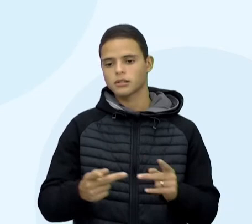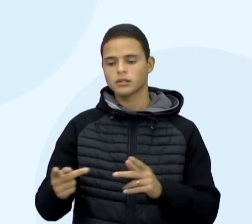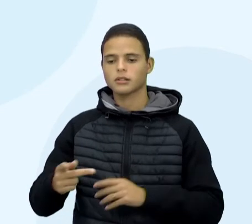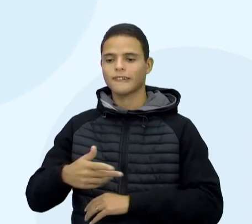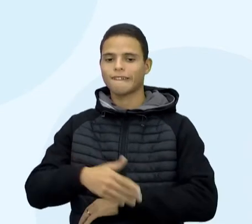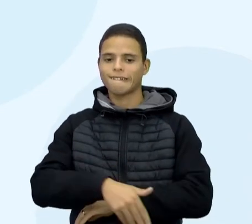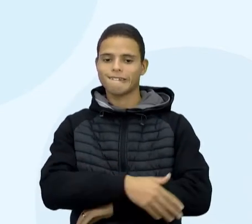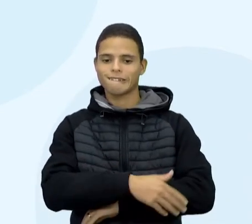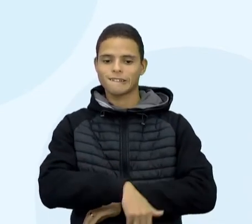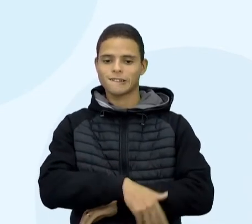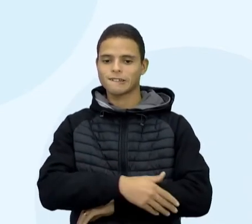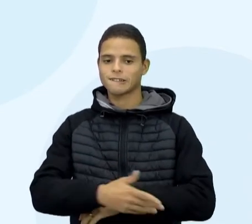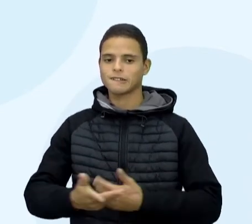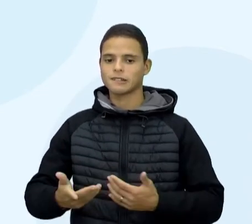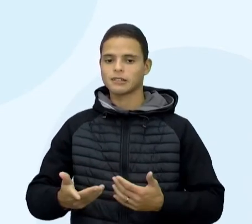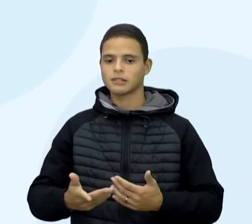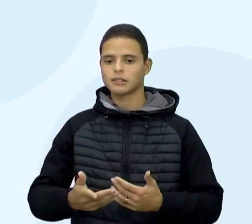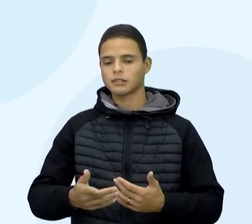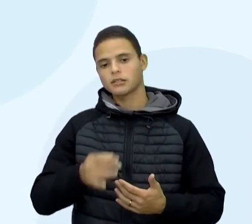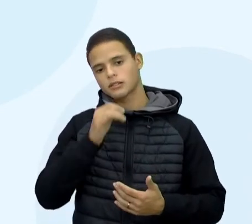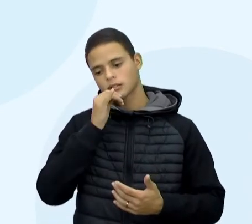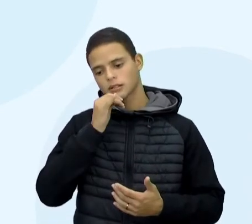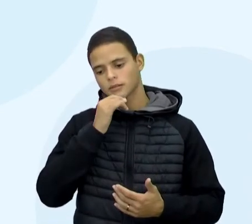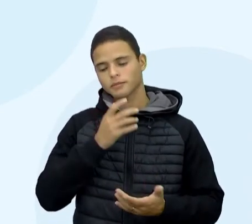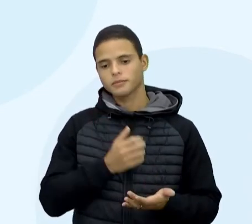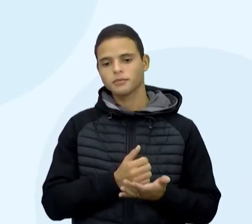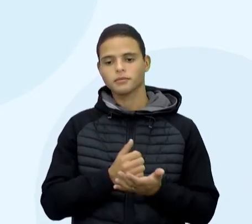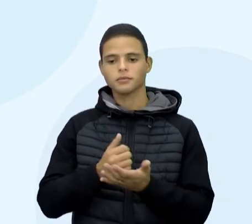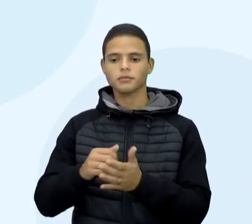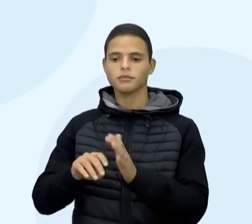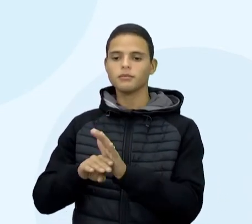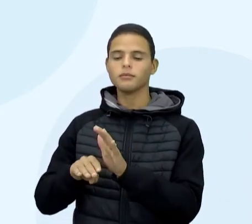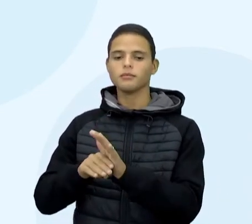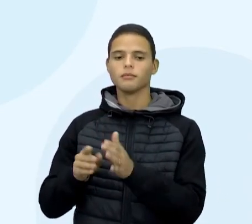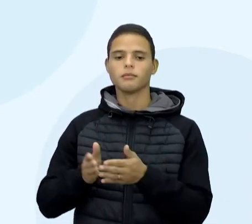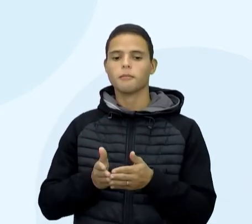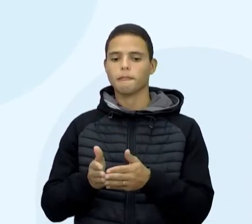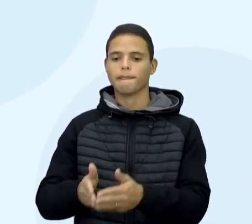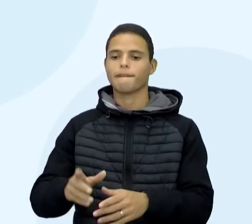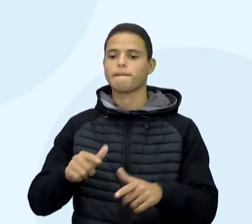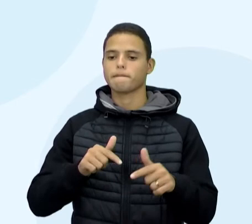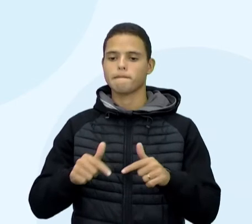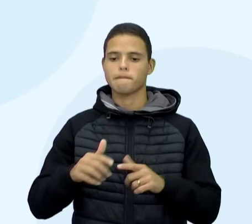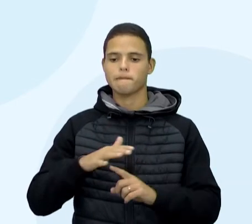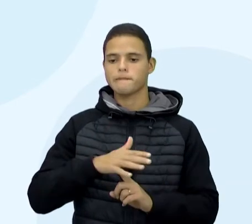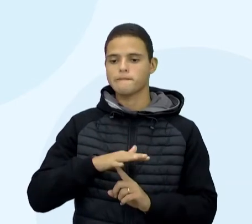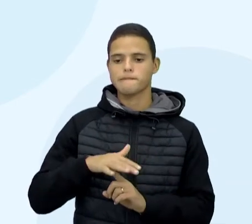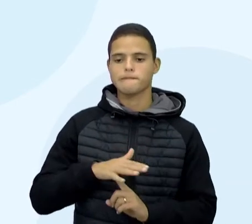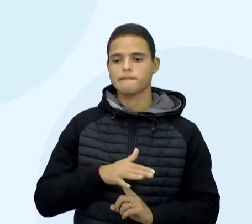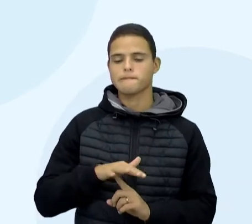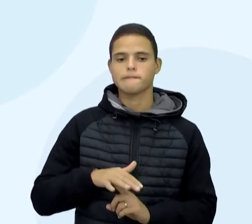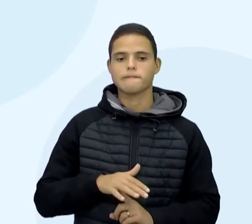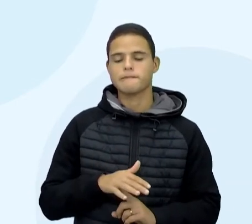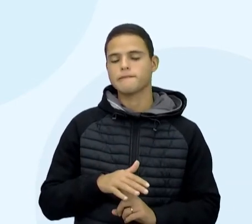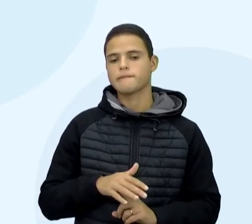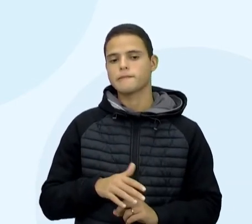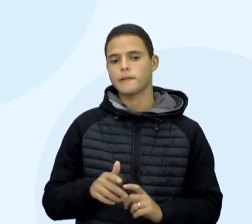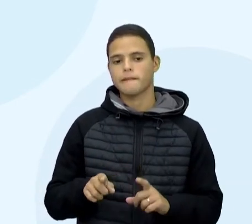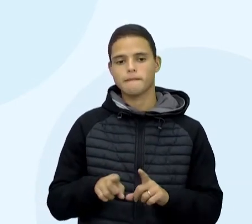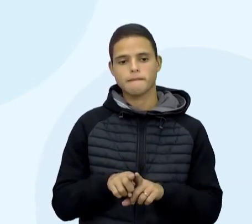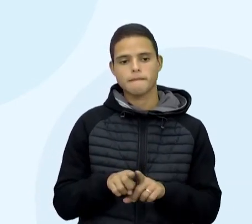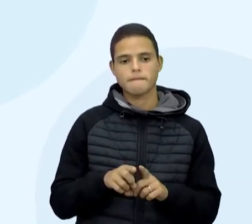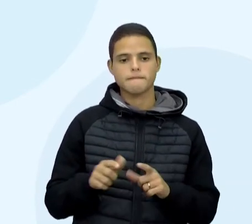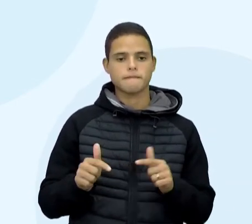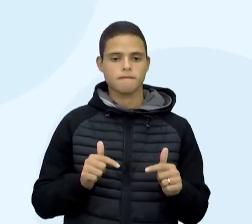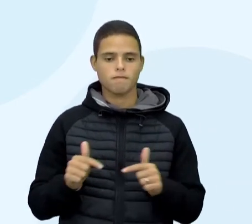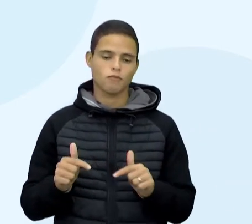rua, carregadores nos portos, trabalhavam em feiras como carroceiros e também